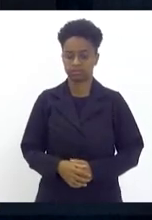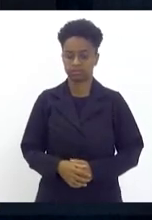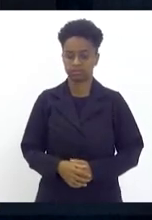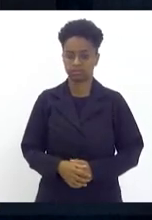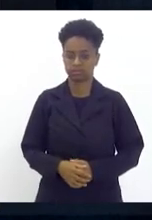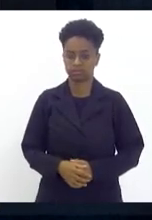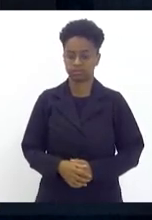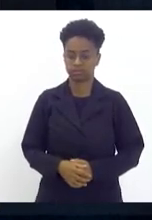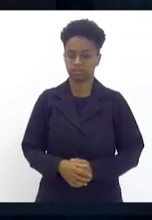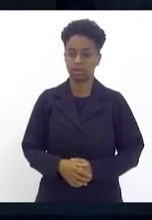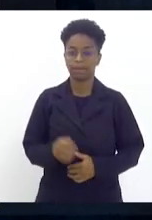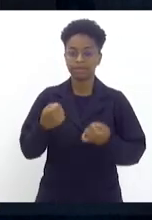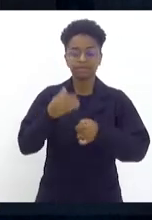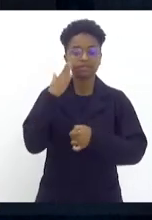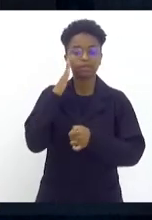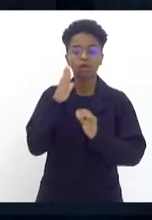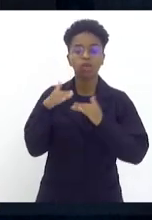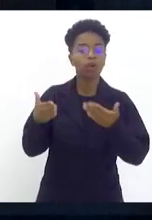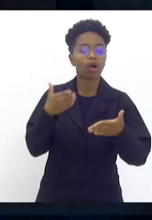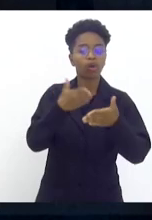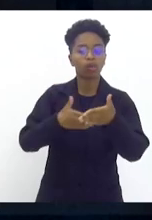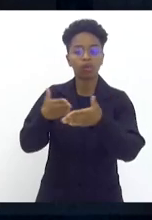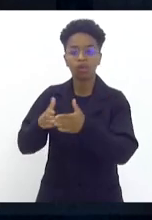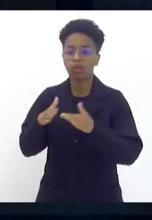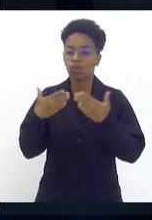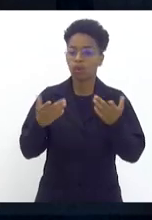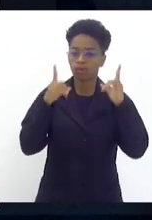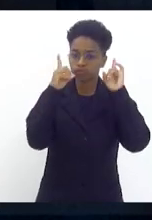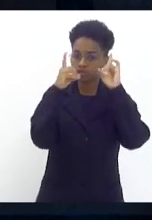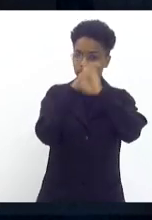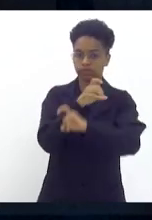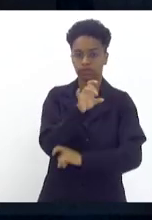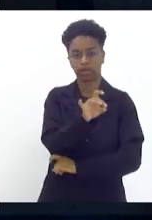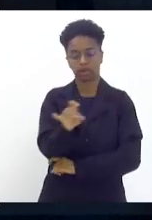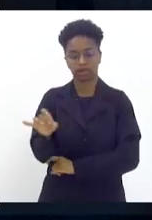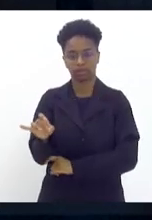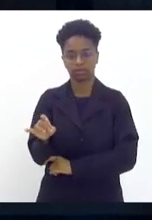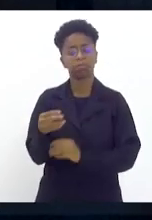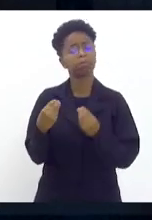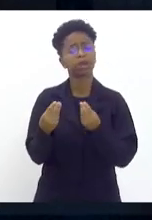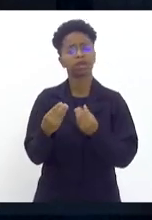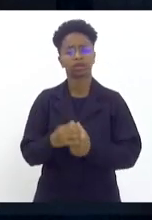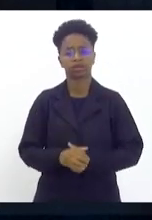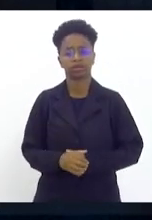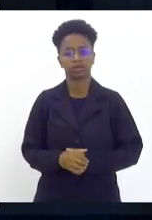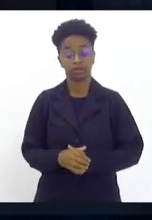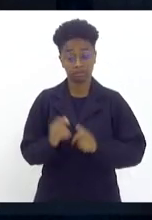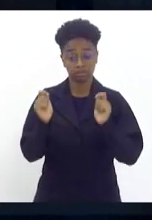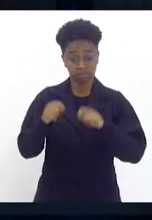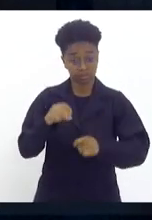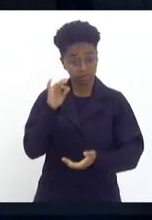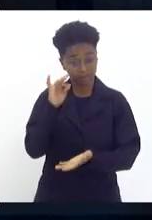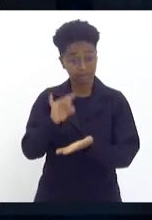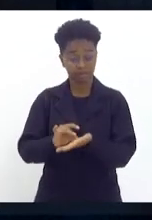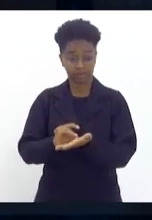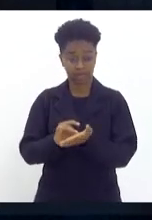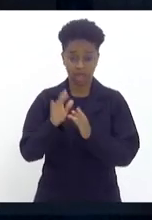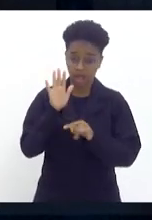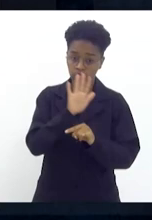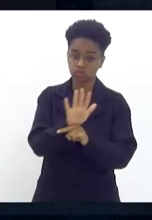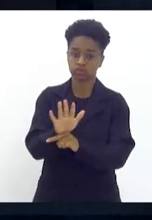Quais as limitações desses alunos? Quais as dificuldades dele? Para quê? Para que possa, de verdade,